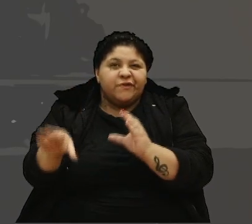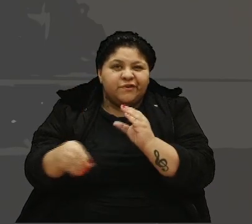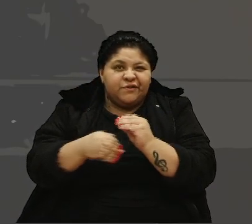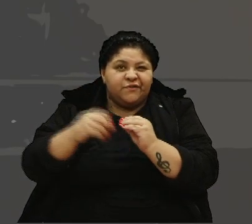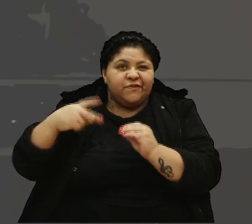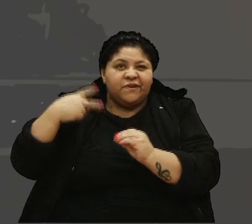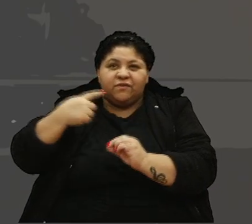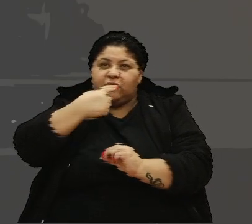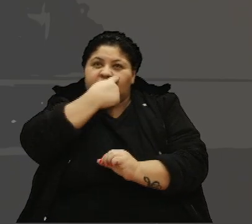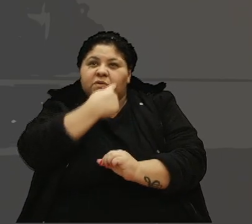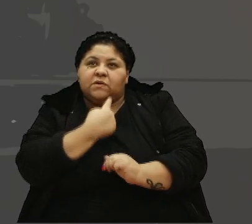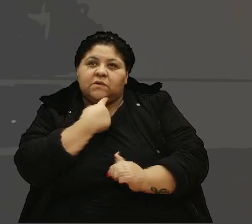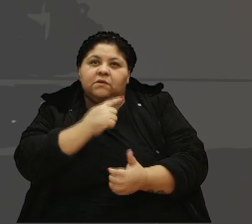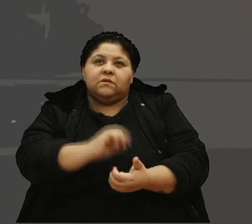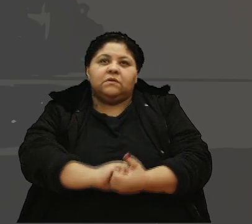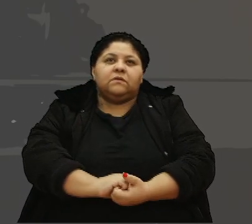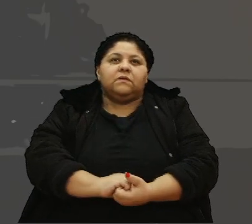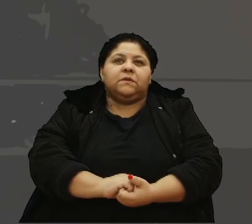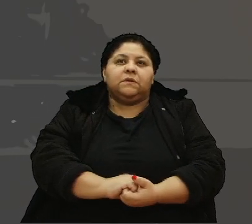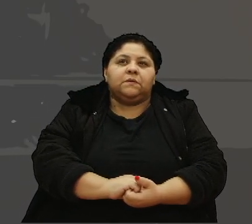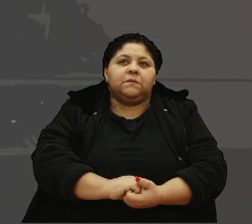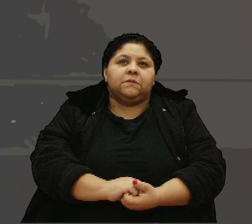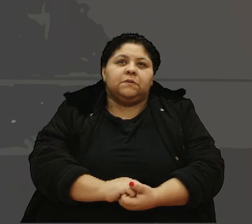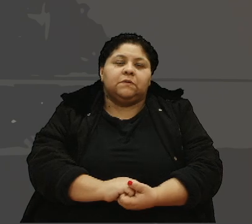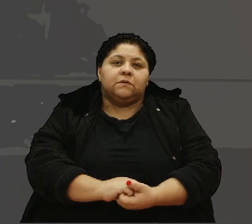vereador Wagner. Parabéns.